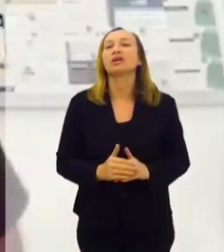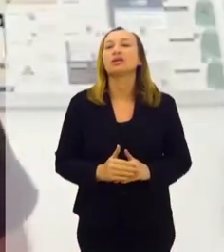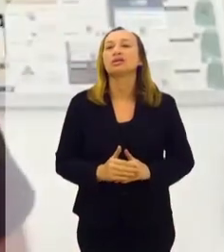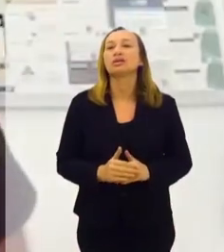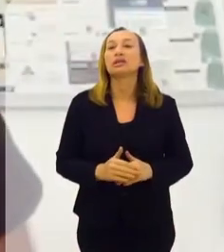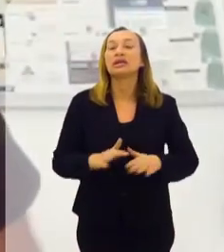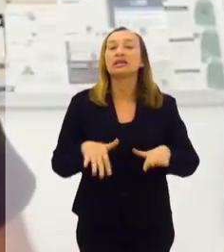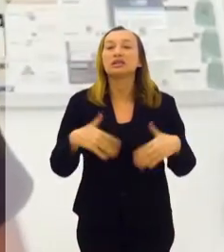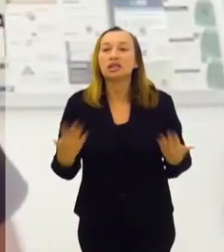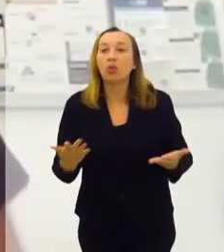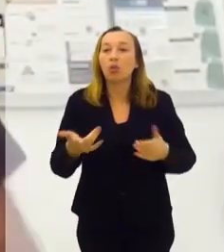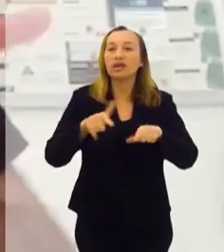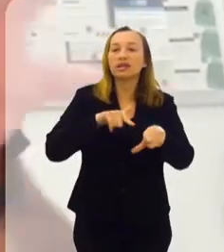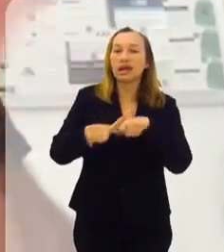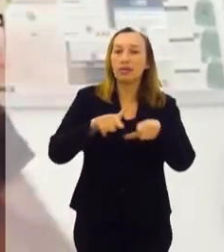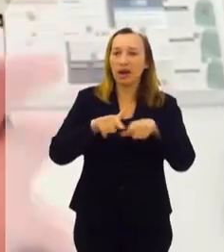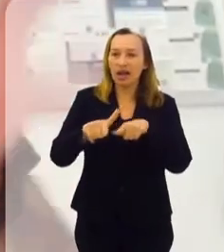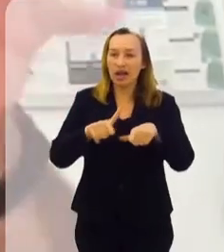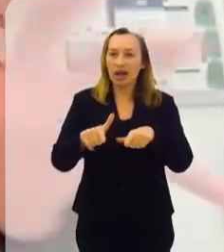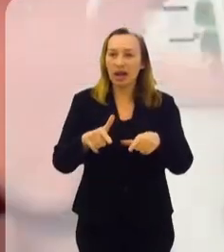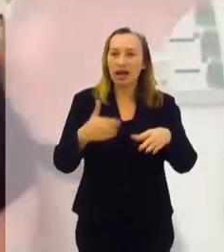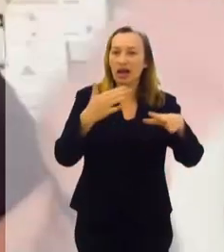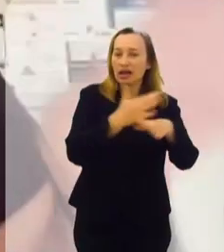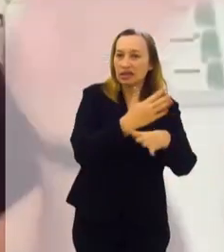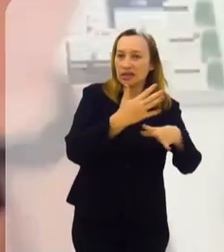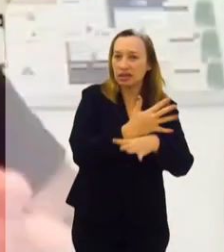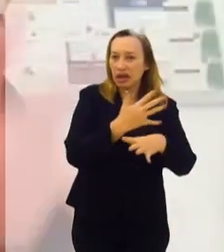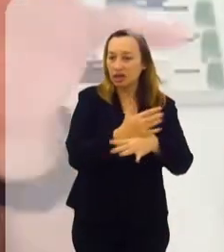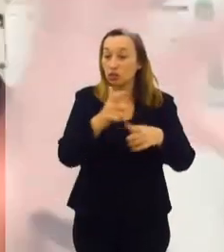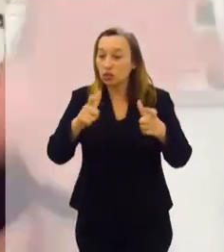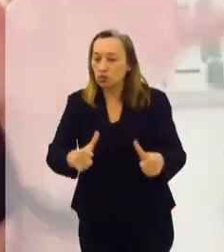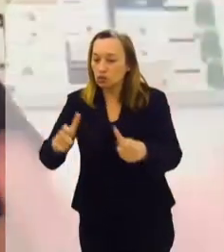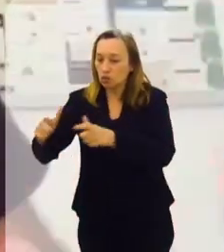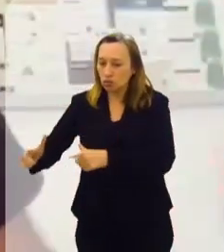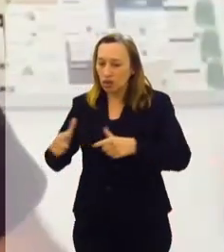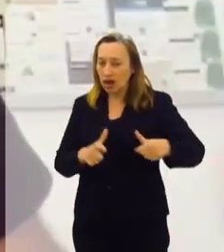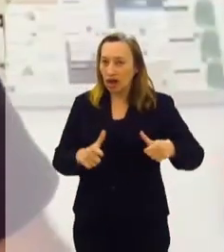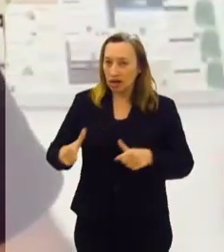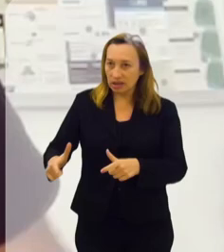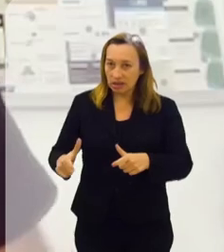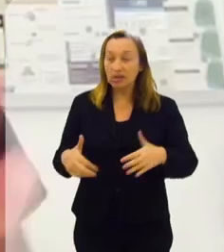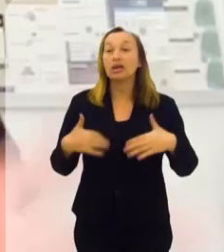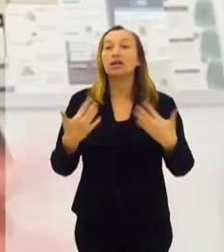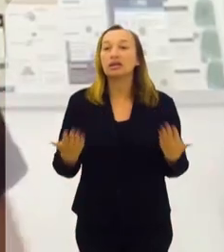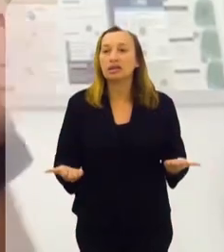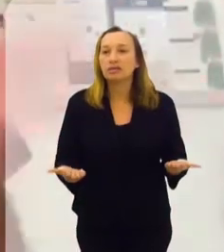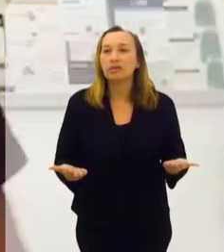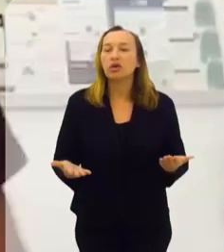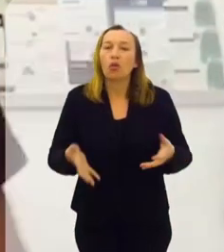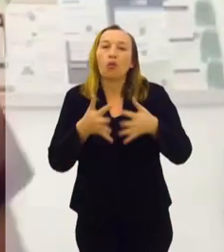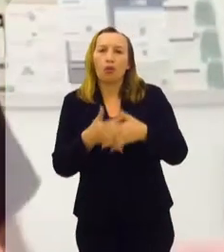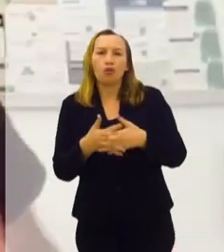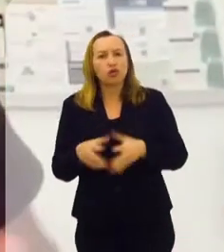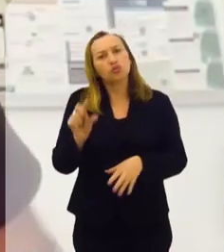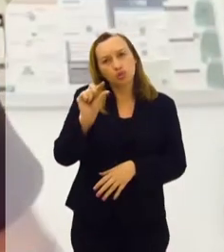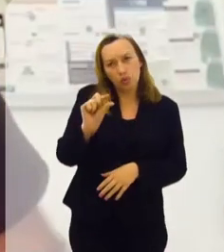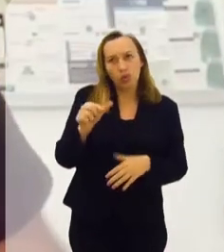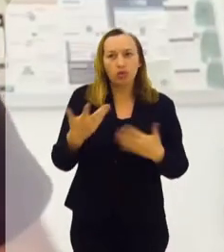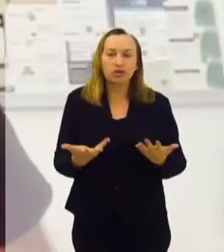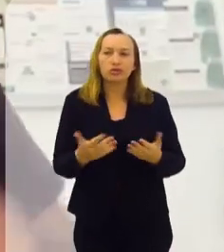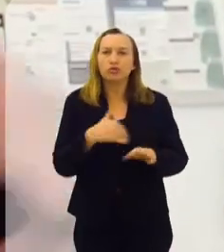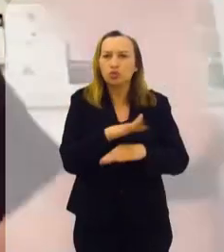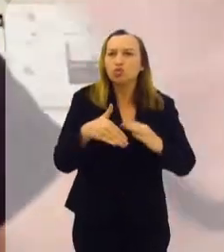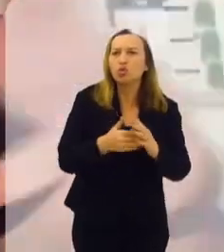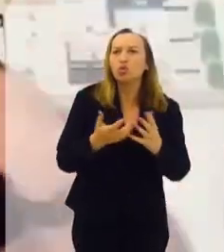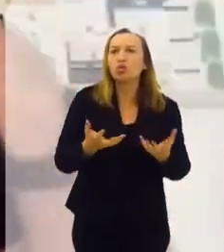né? Para frente da tela. Então, é trabalhar as cidades, os territórios, conforme as suas vocações, porque a gente também acaba